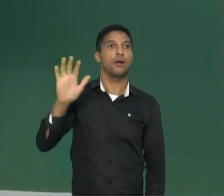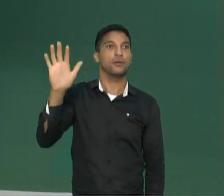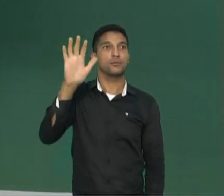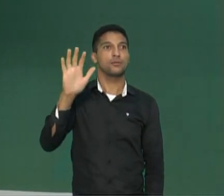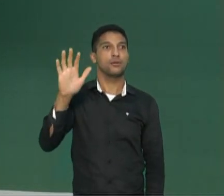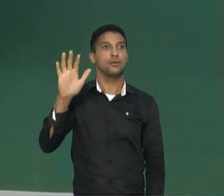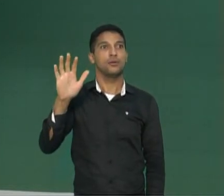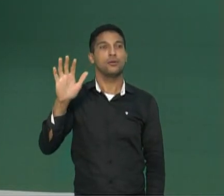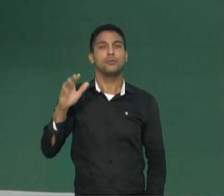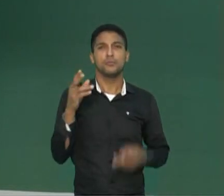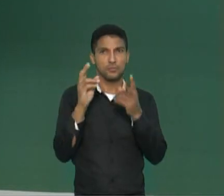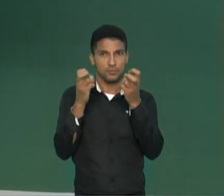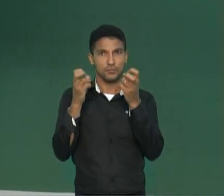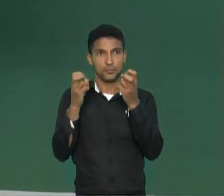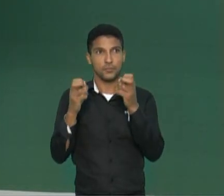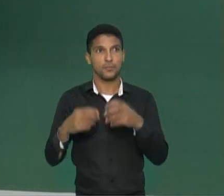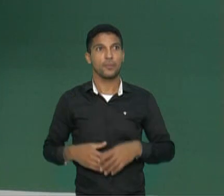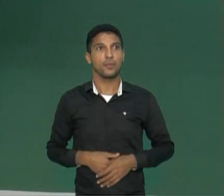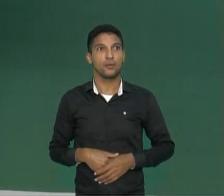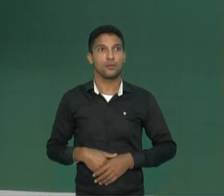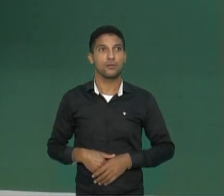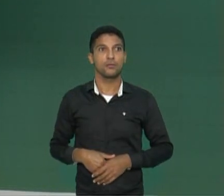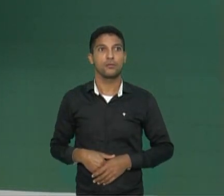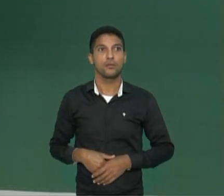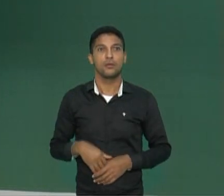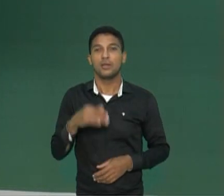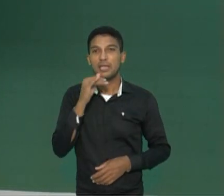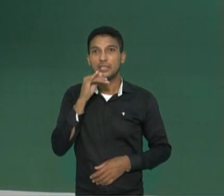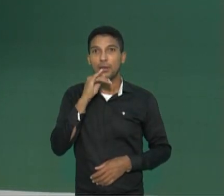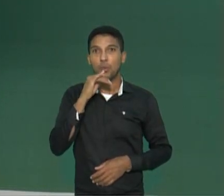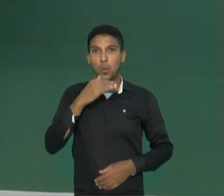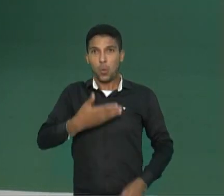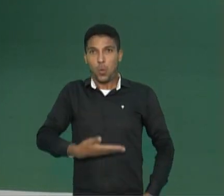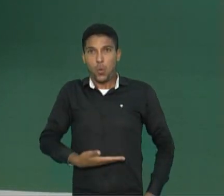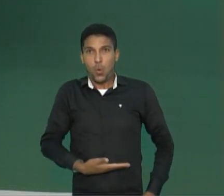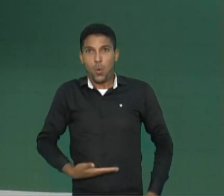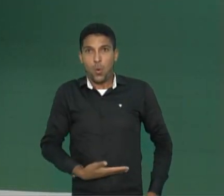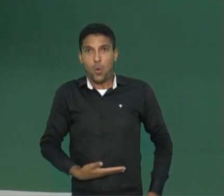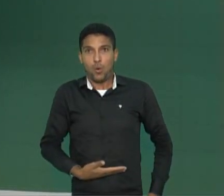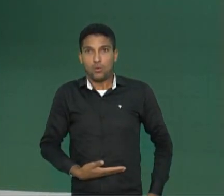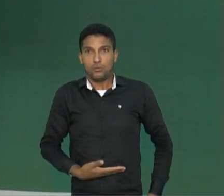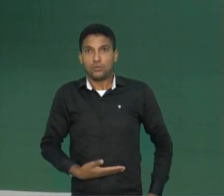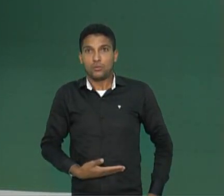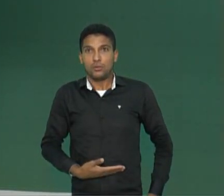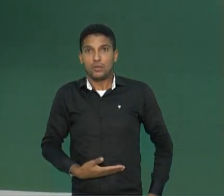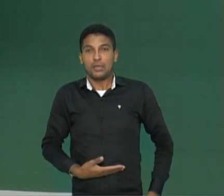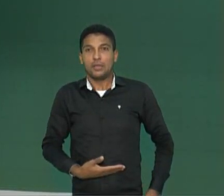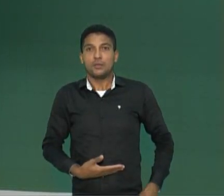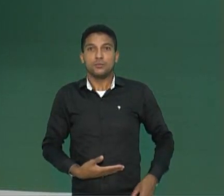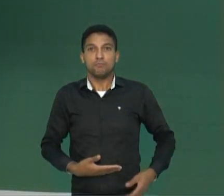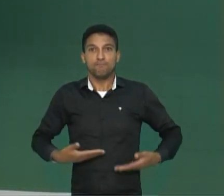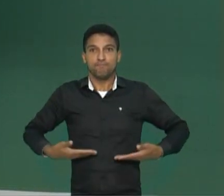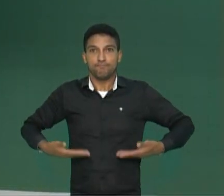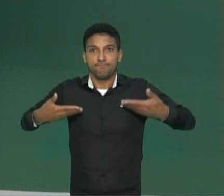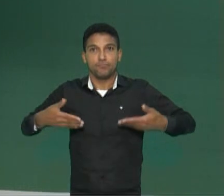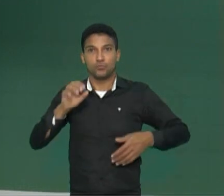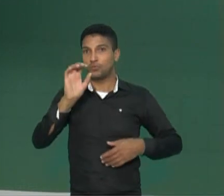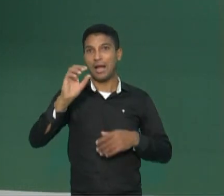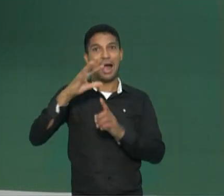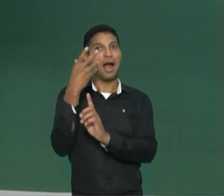eles não têm muito aquela sensação de se fazer o corpo inteiro. Quando se faz o corpo inteiro, não há aquela proporção que a gente tem nas